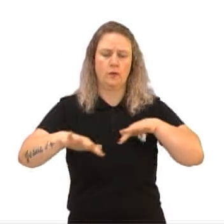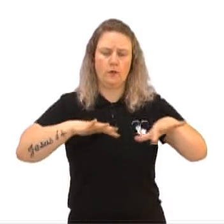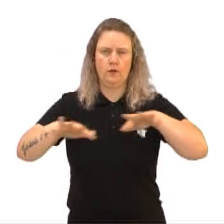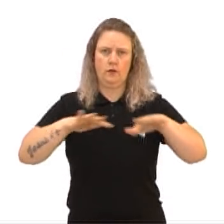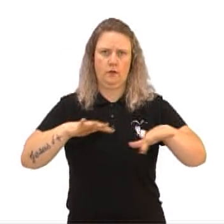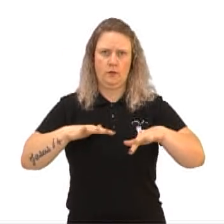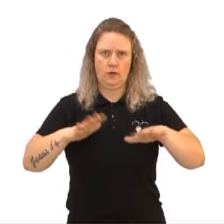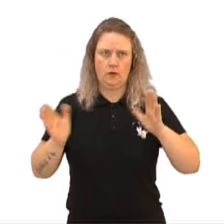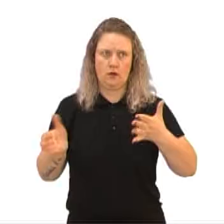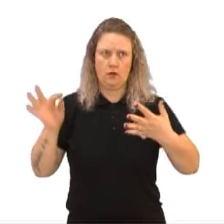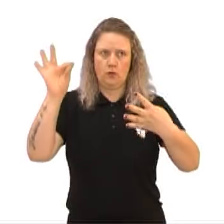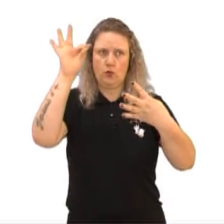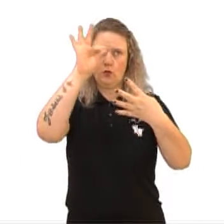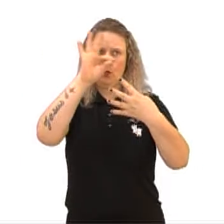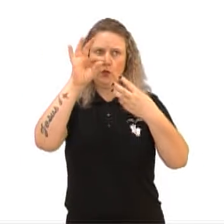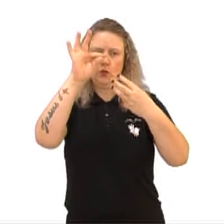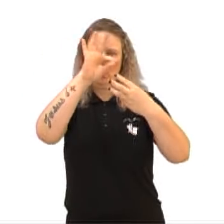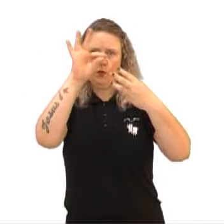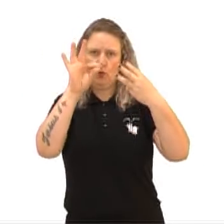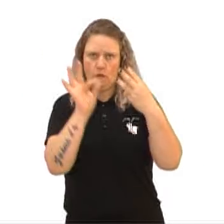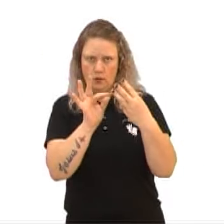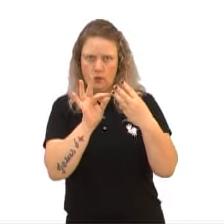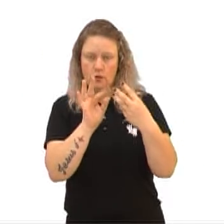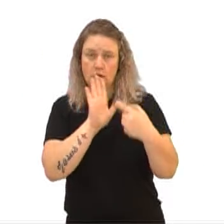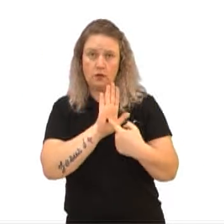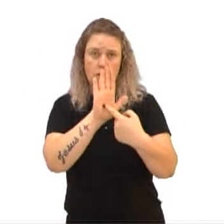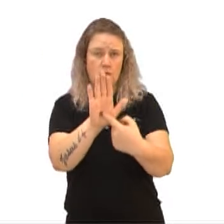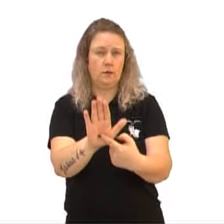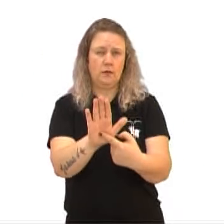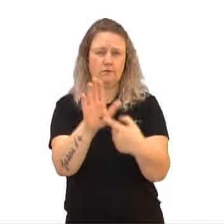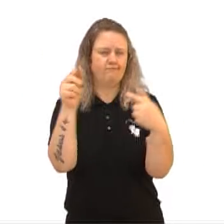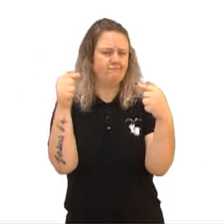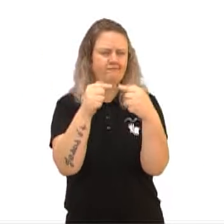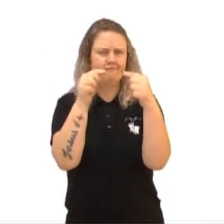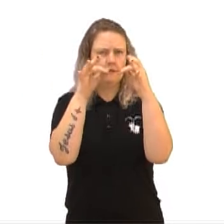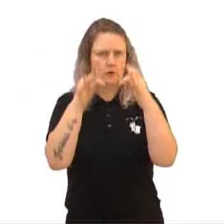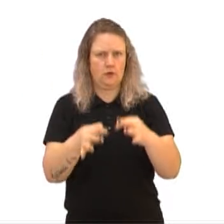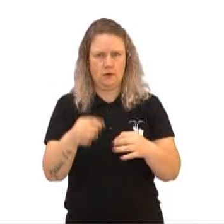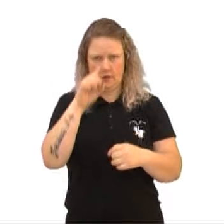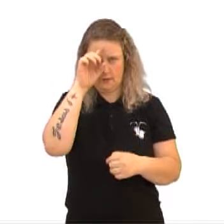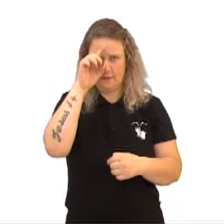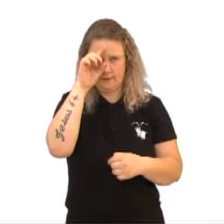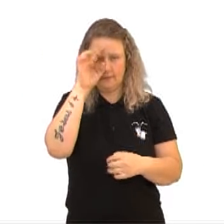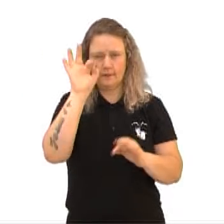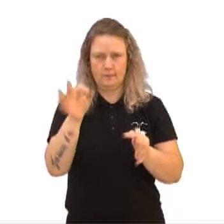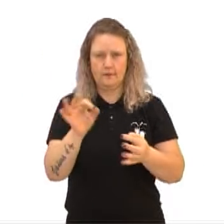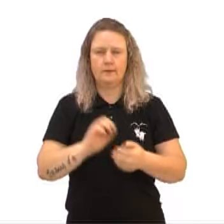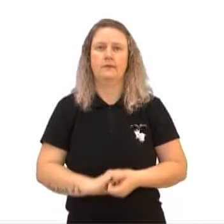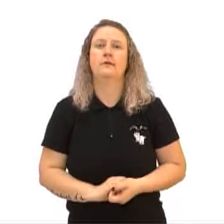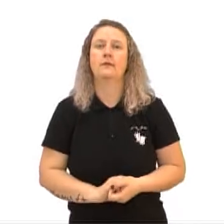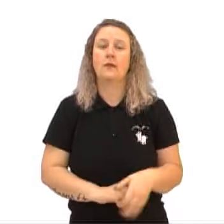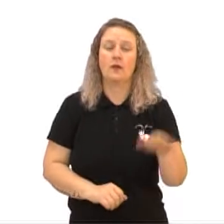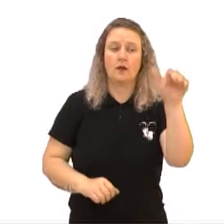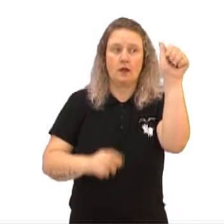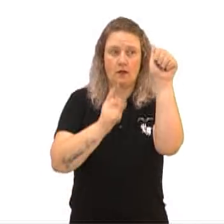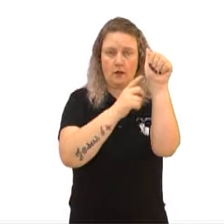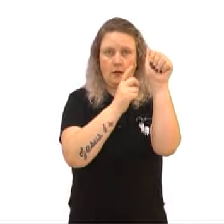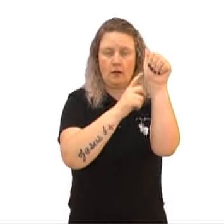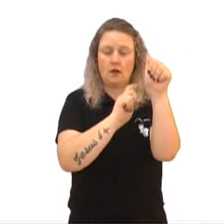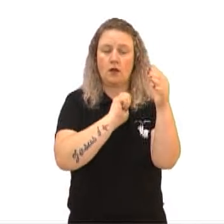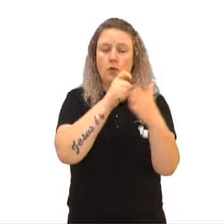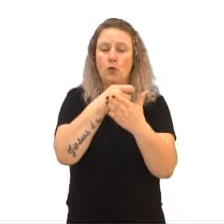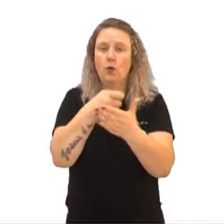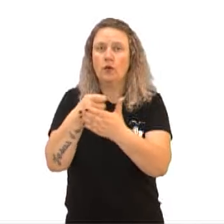mais representa a ideia que ele tinha para este movimento. Então, a alternativa A. Ele defendia que a cultura